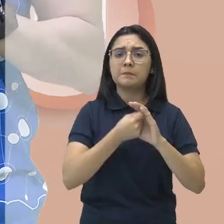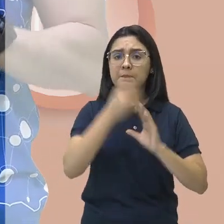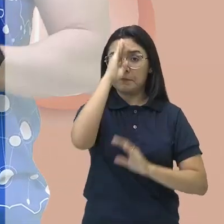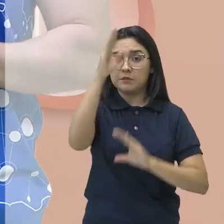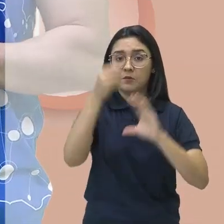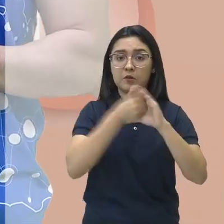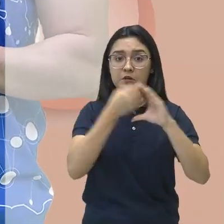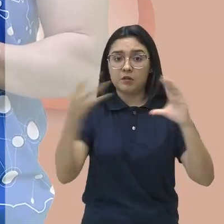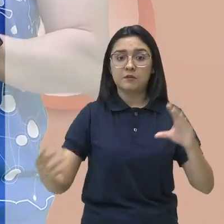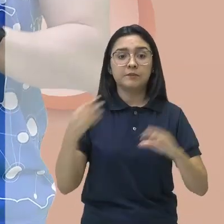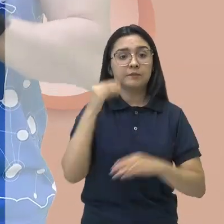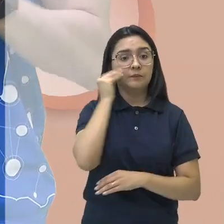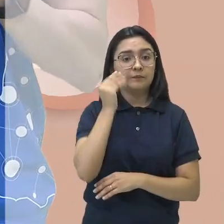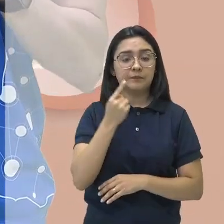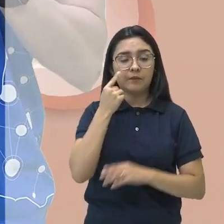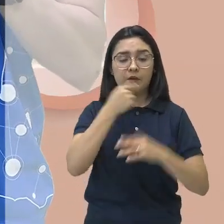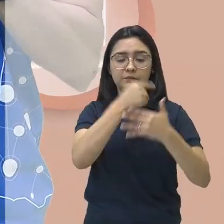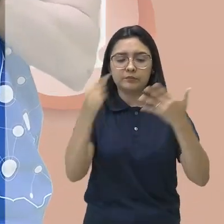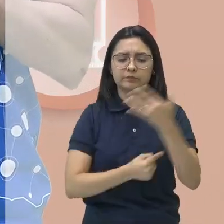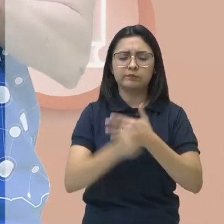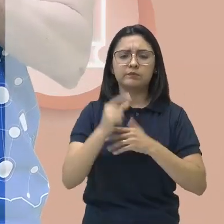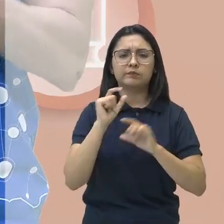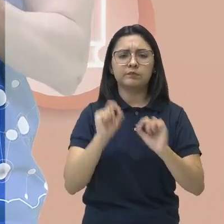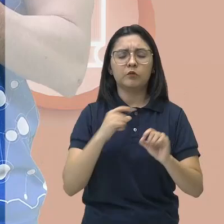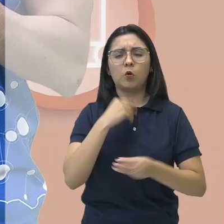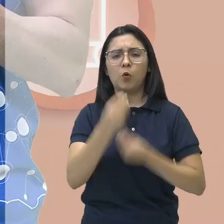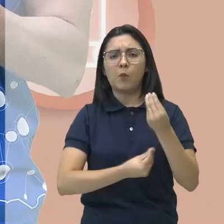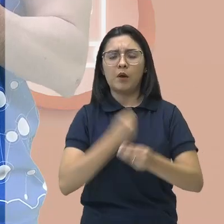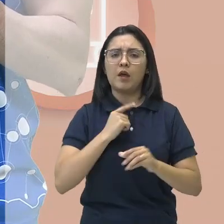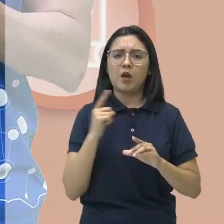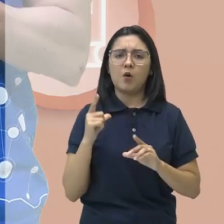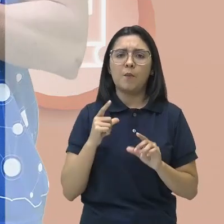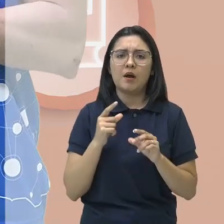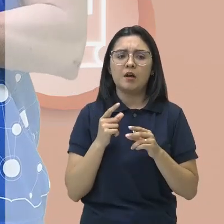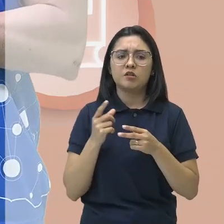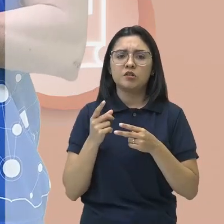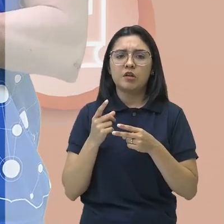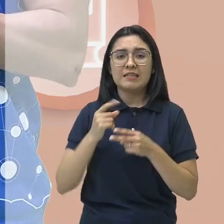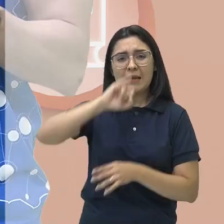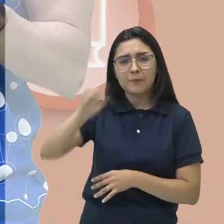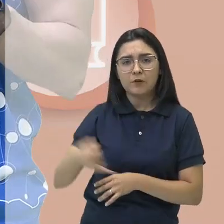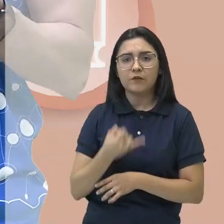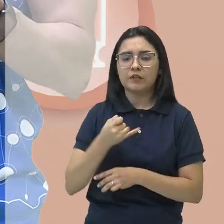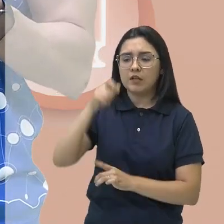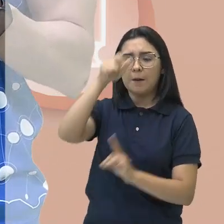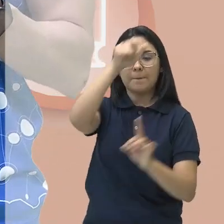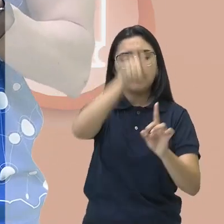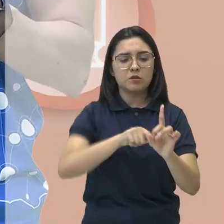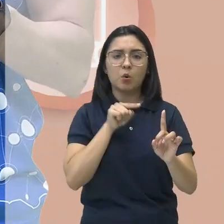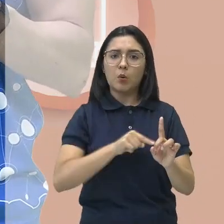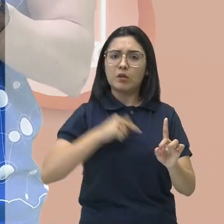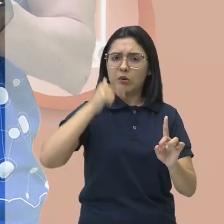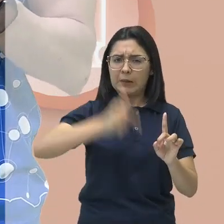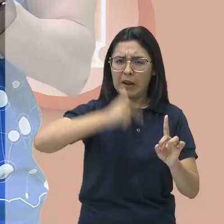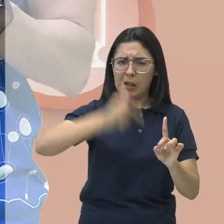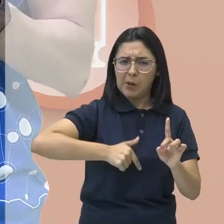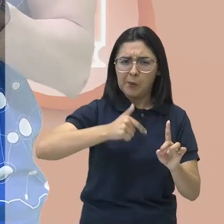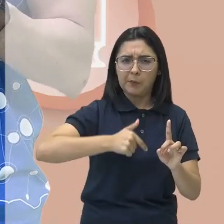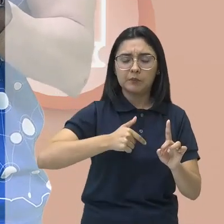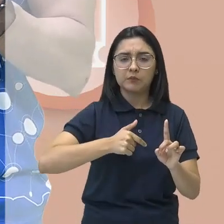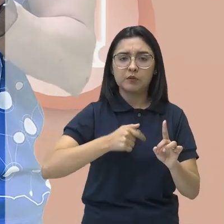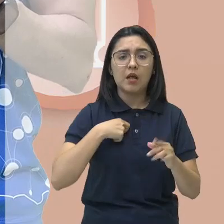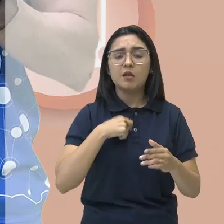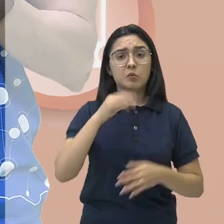seguintes tópicos. Acompanhem comigo. É uma forma de exploração do trabalho, onde a pessoa que está sendo escravizada não